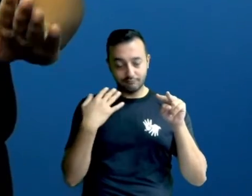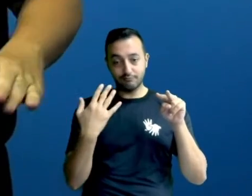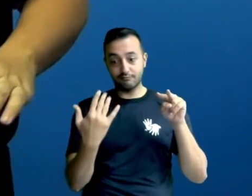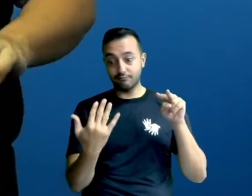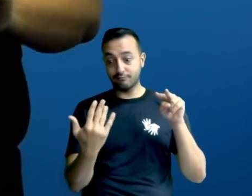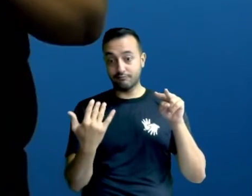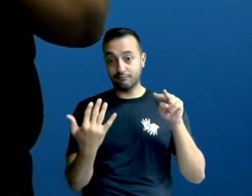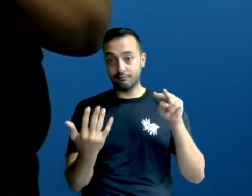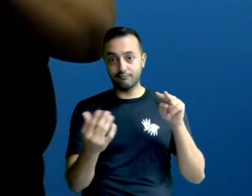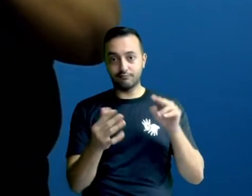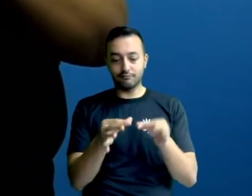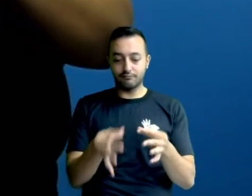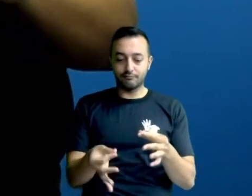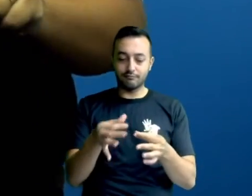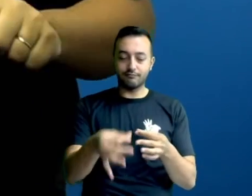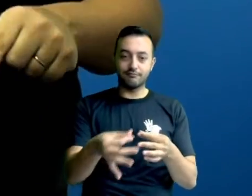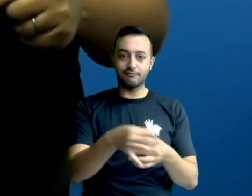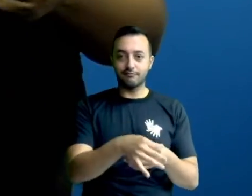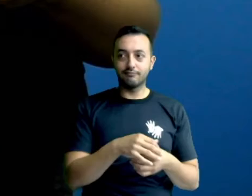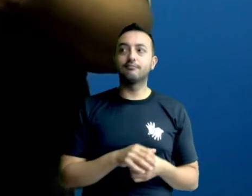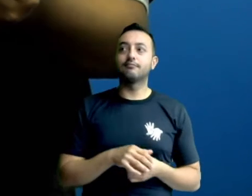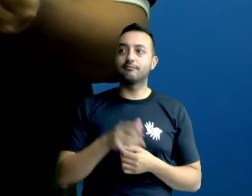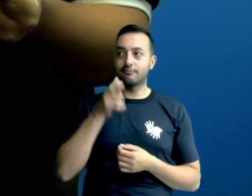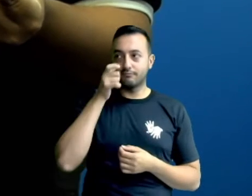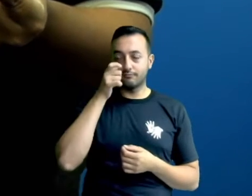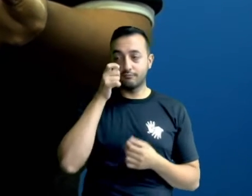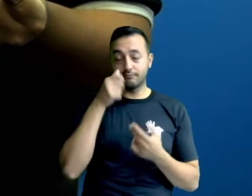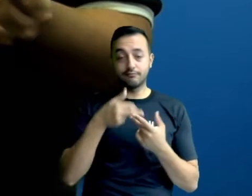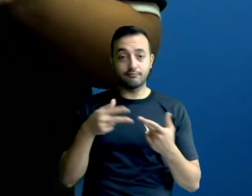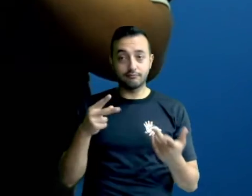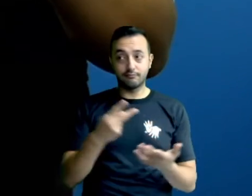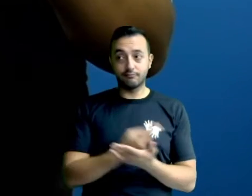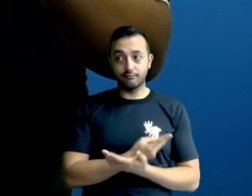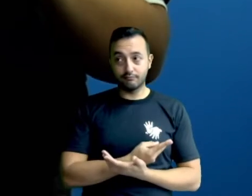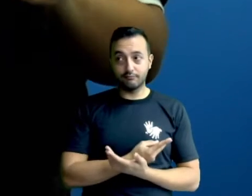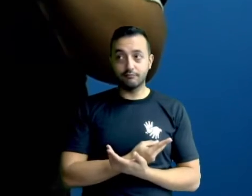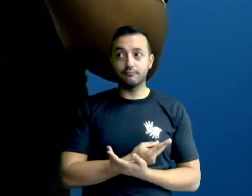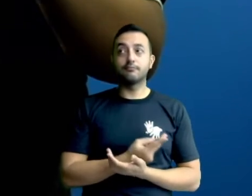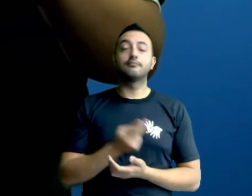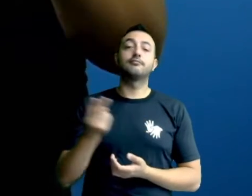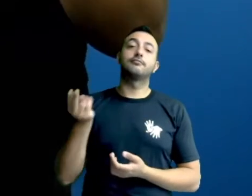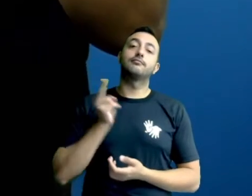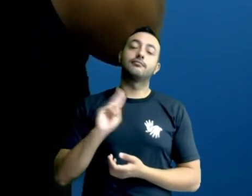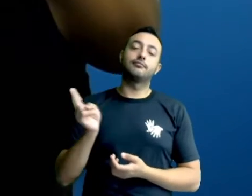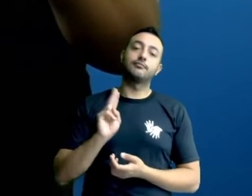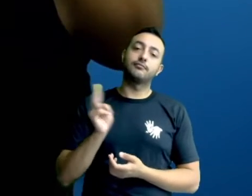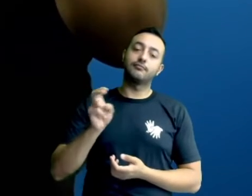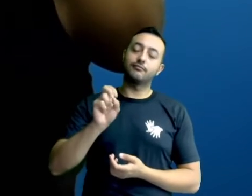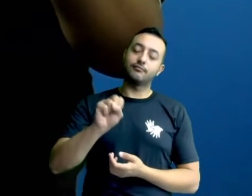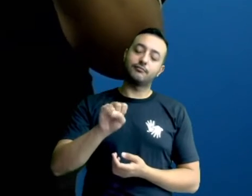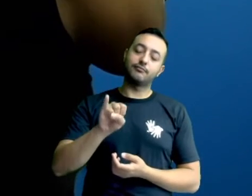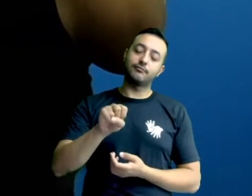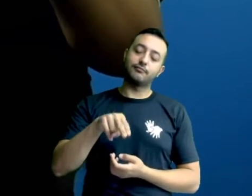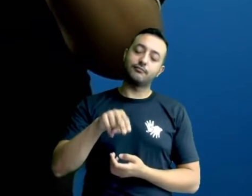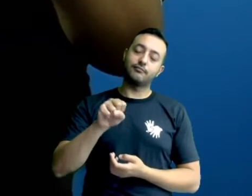com visão. Vê só que interessante. Quando isso acontecer, chamamos de